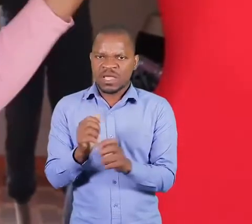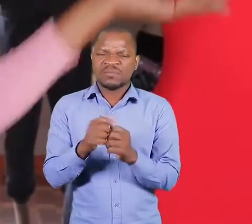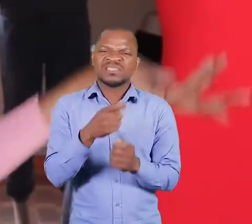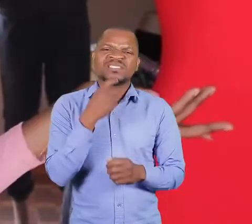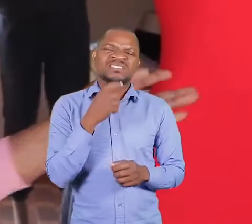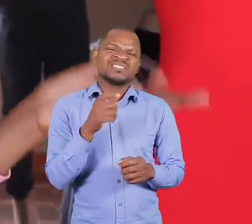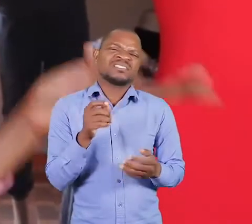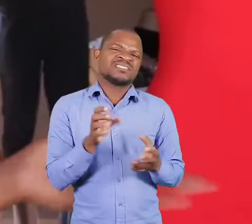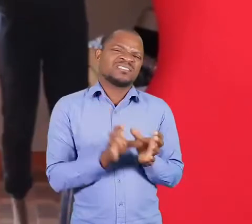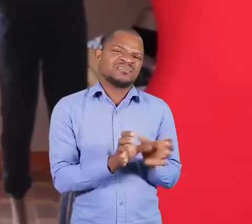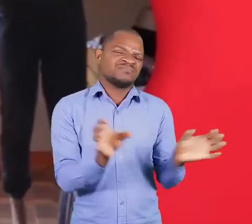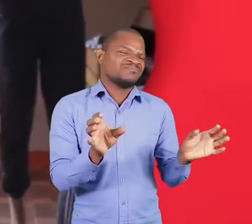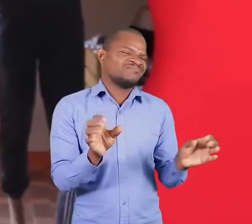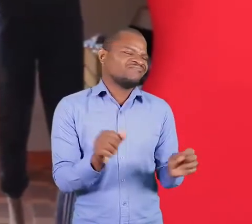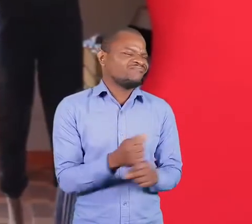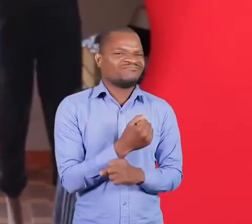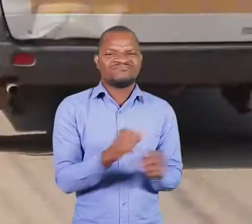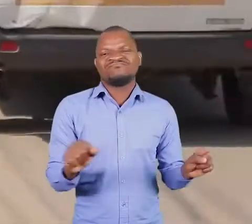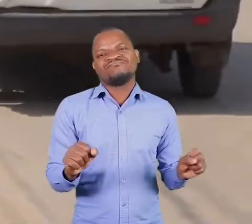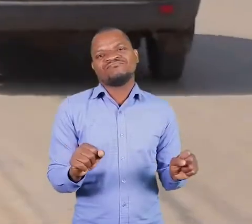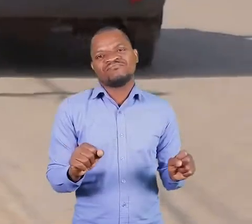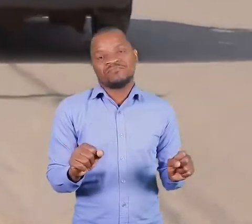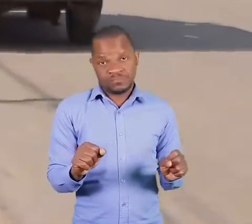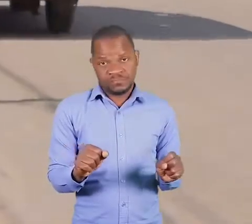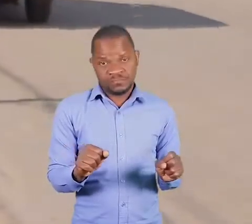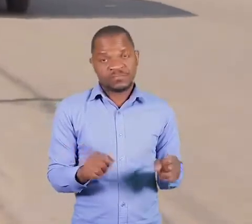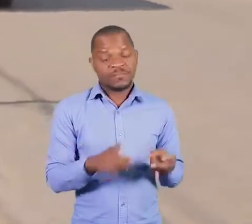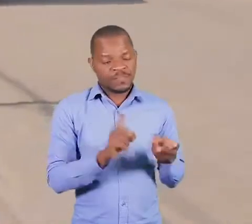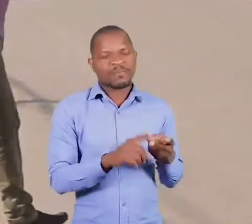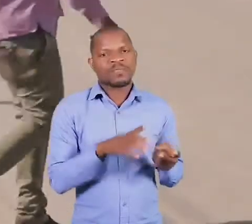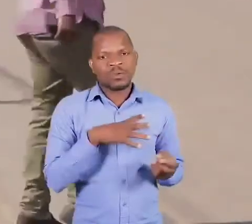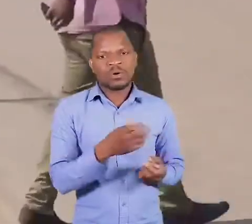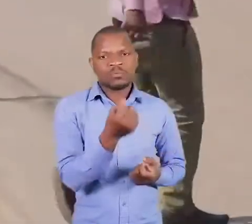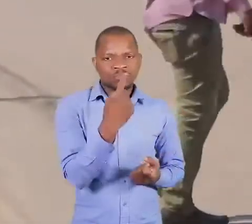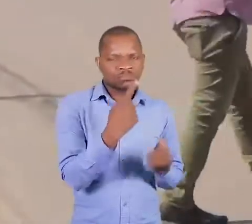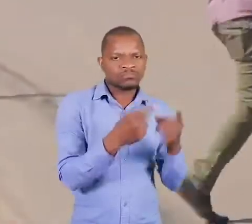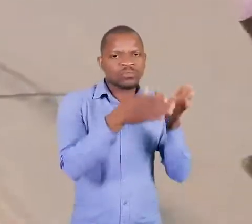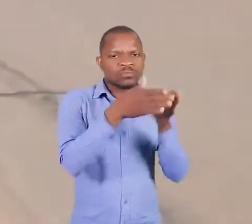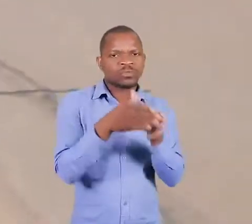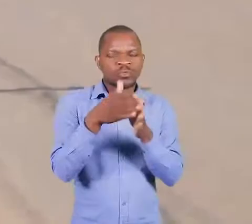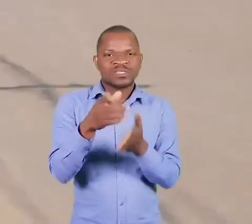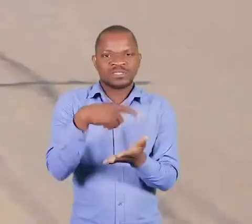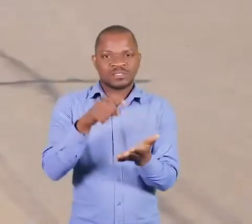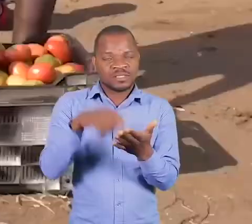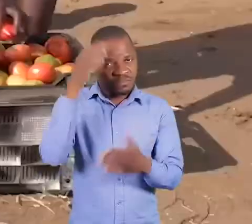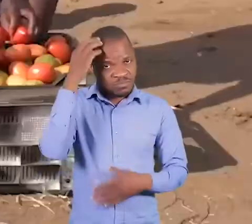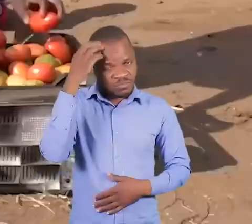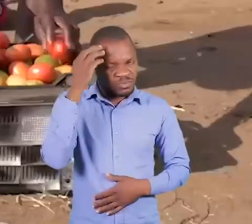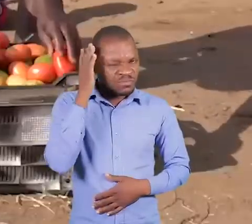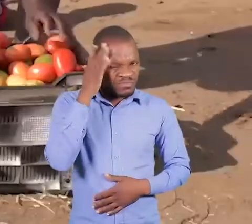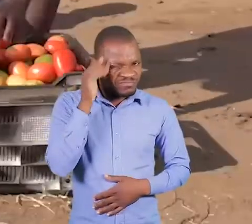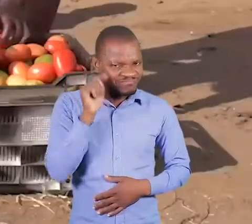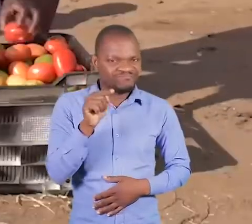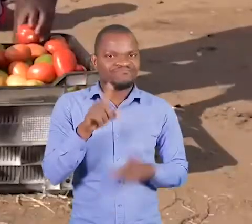mulher não pode trabalhar, só homem deve trabalhar. Não. É assim como pensam algumas pessoas daqui de Maguanine sobre o trabalho no